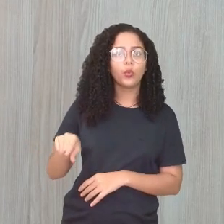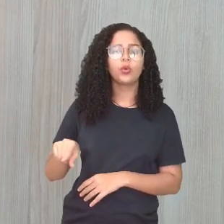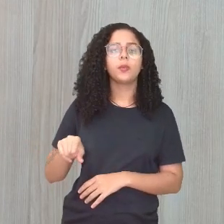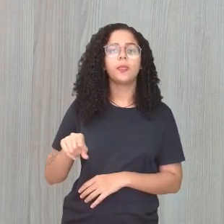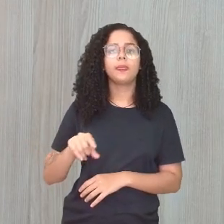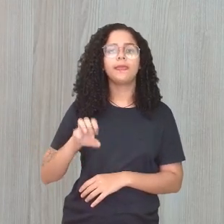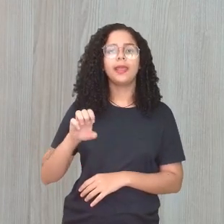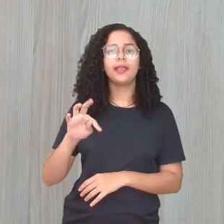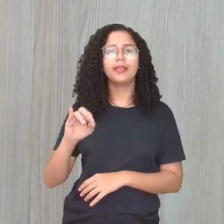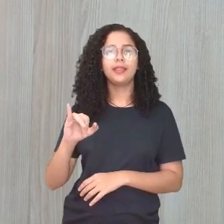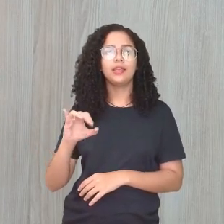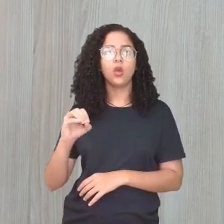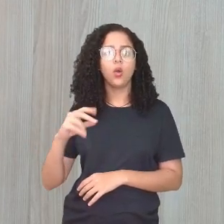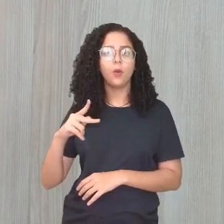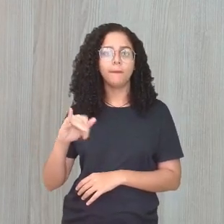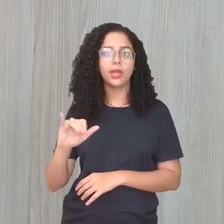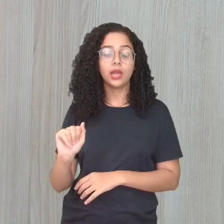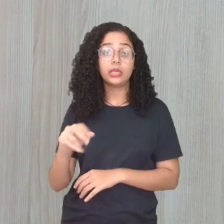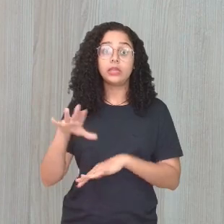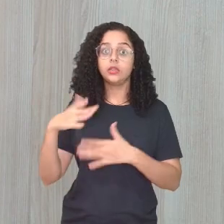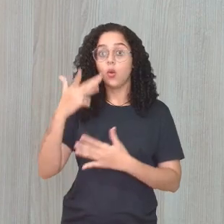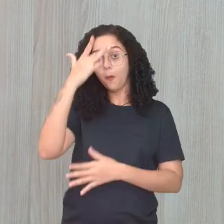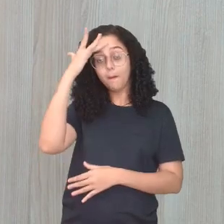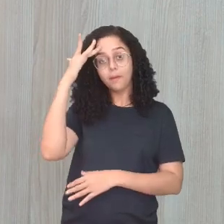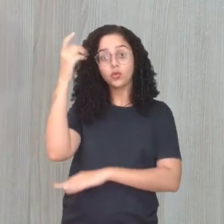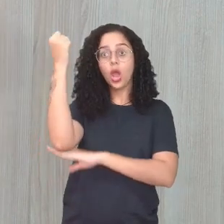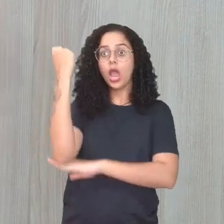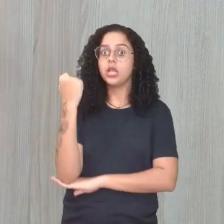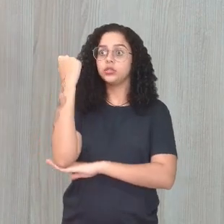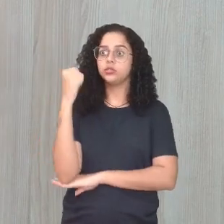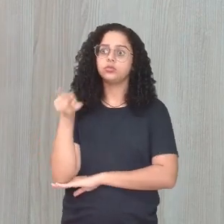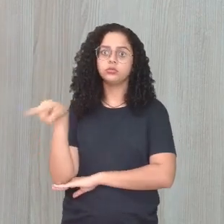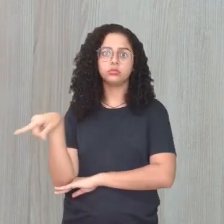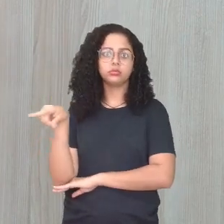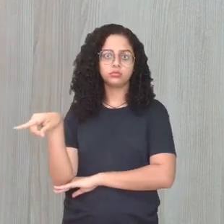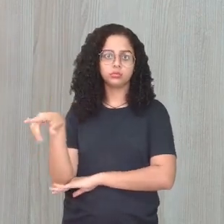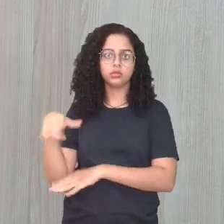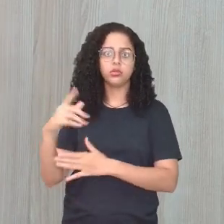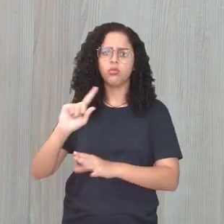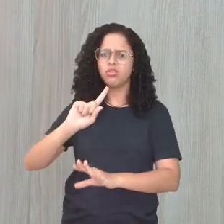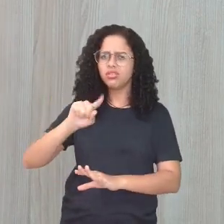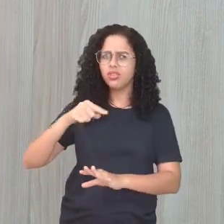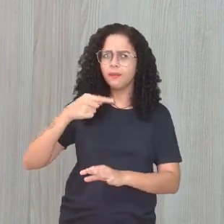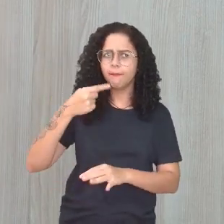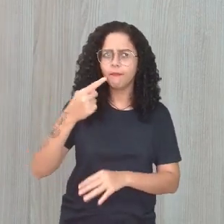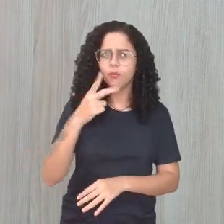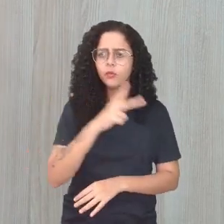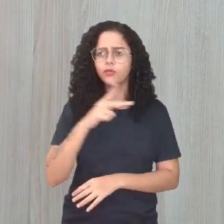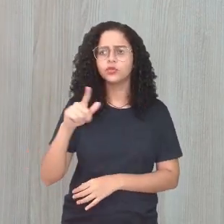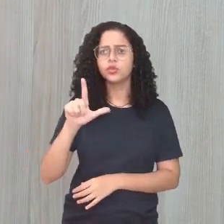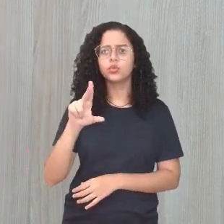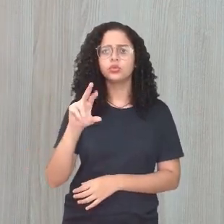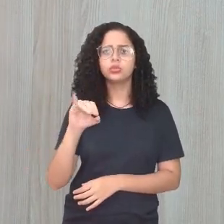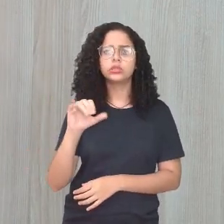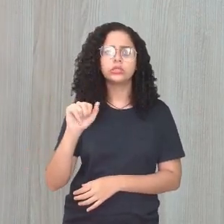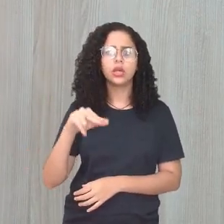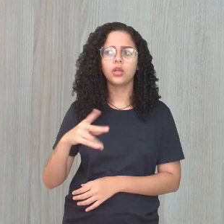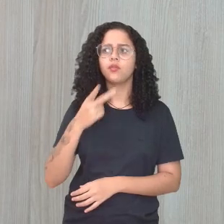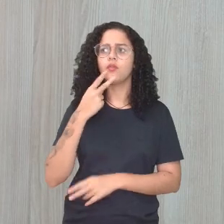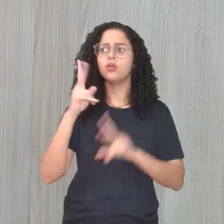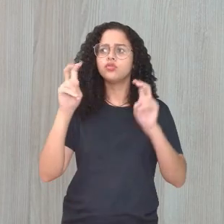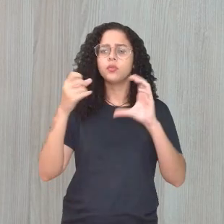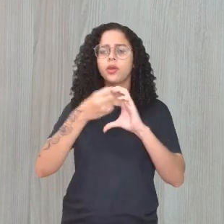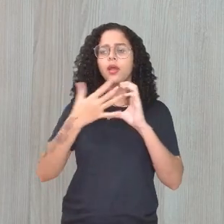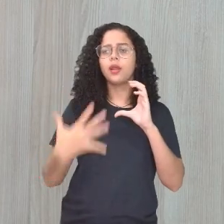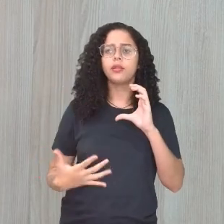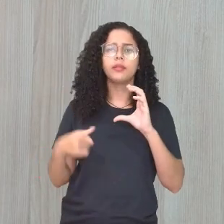na Etiópia. Então a galera resistiu lá. E aí, né, lá na frente, quando o professor Luciano falar das